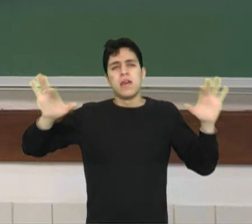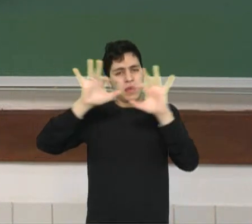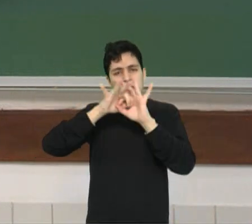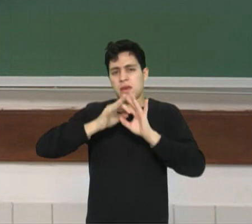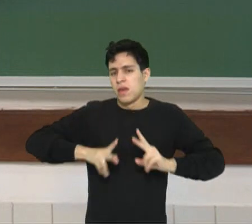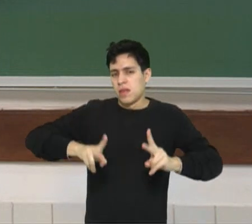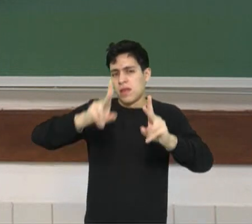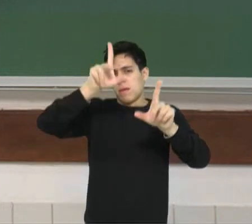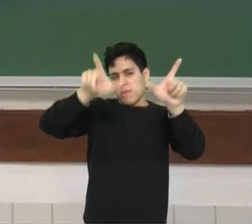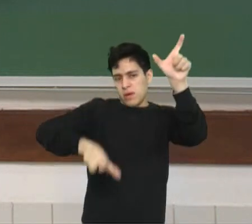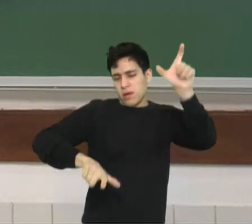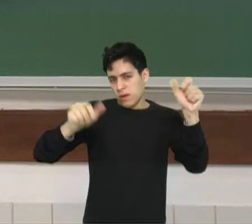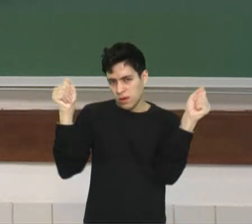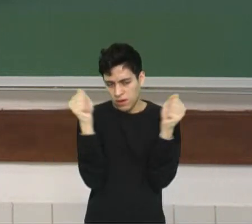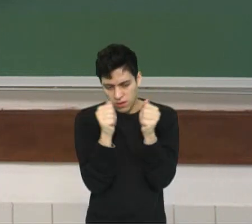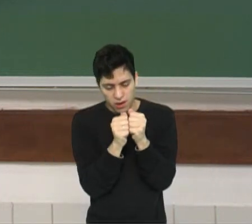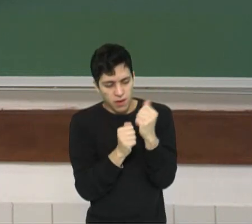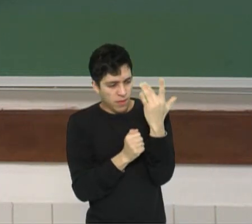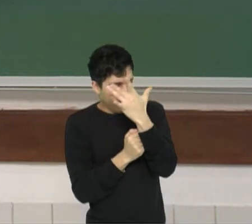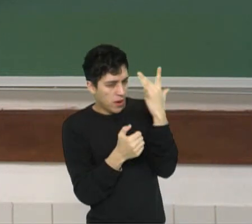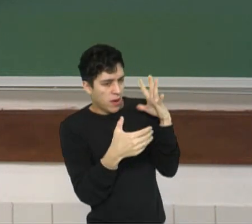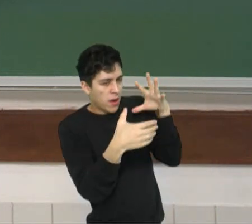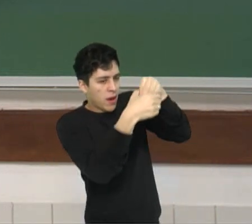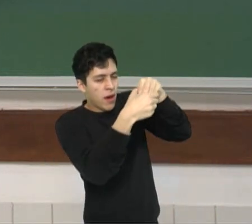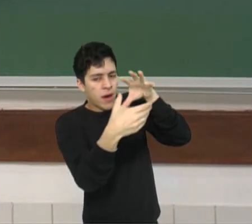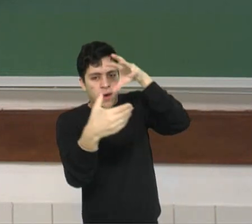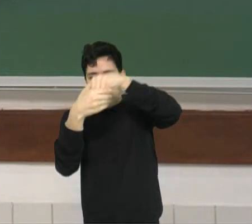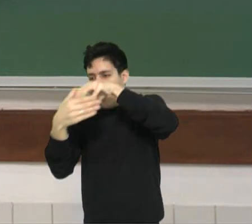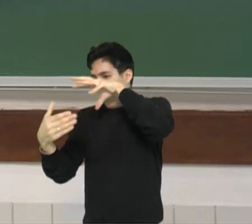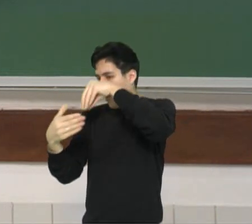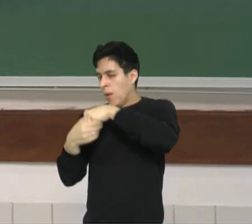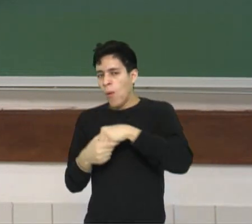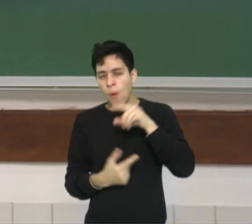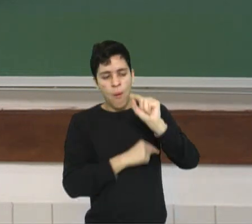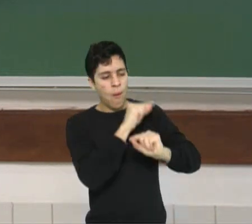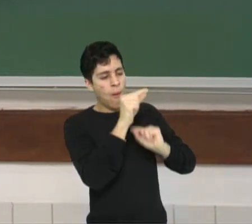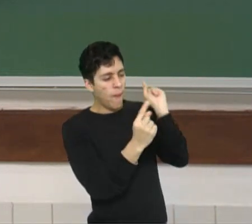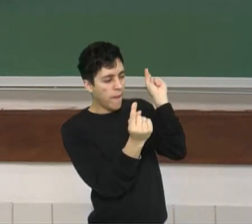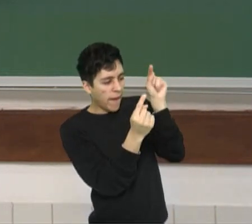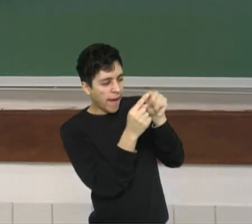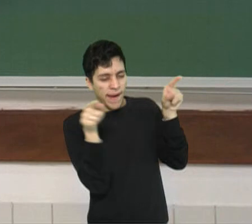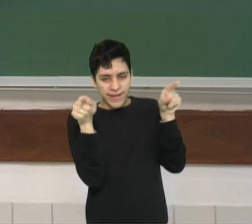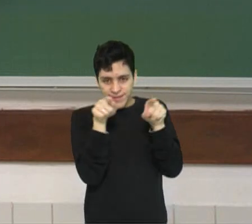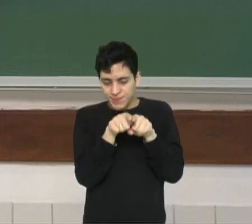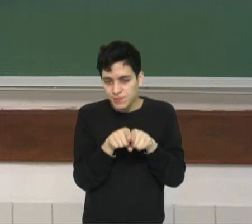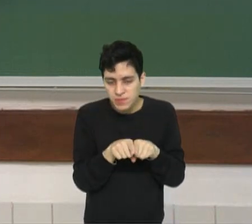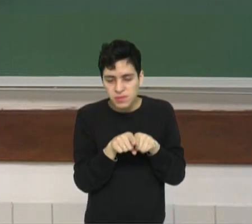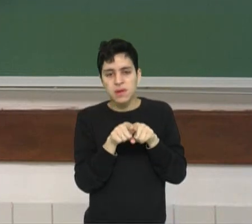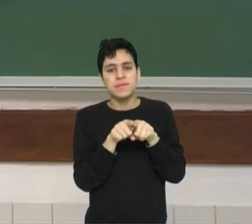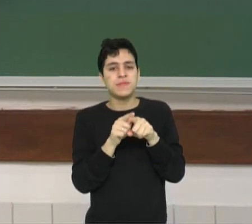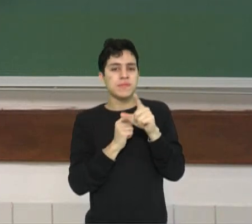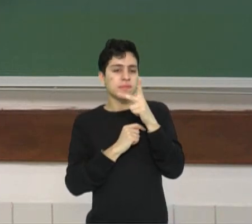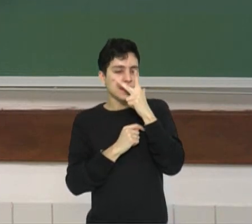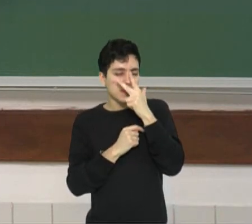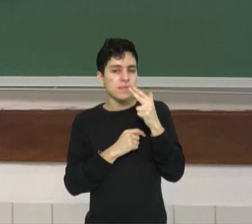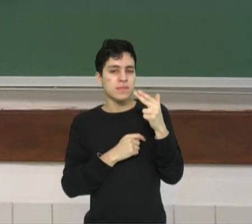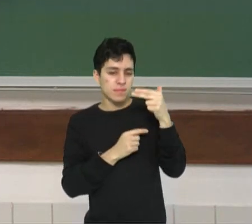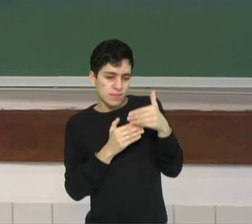verdadeiramente difícil devido a uma doença, hoje já podemos confiar na medicina e na ciência para